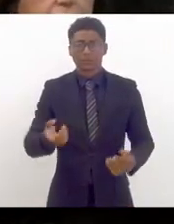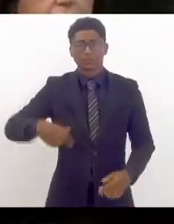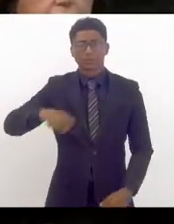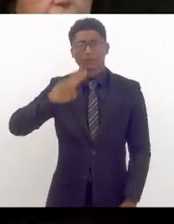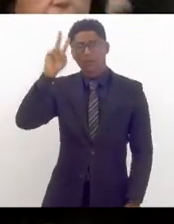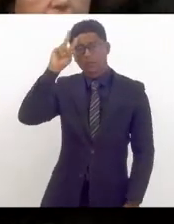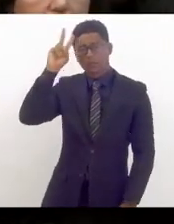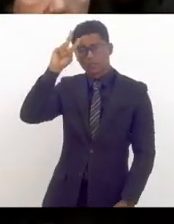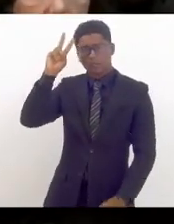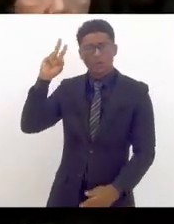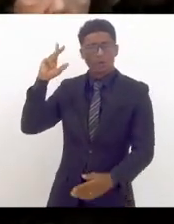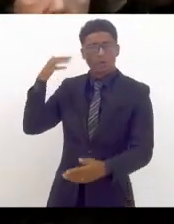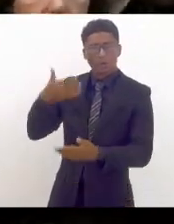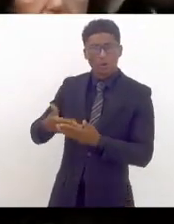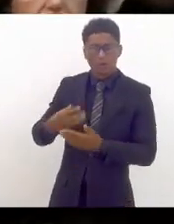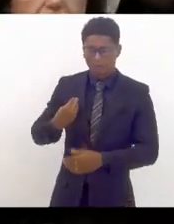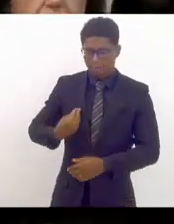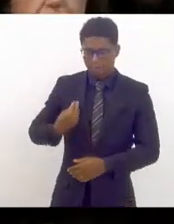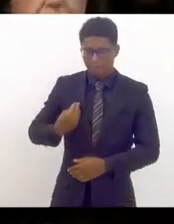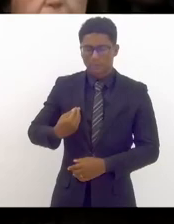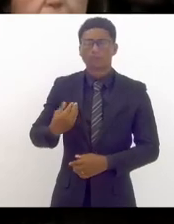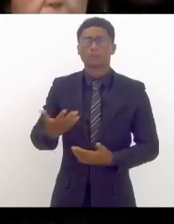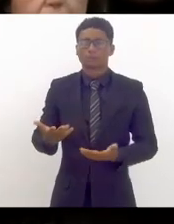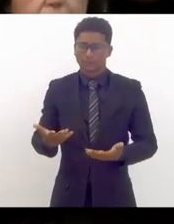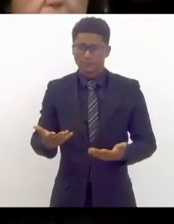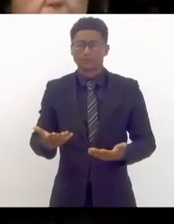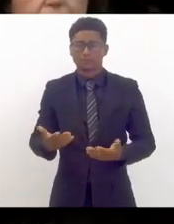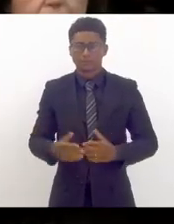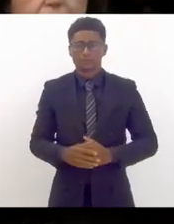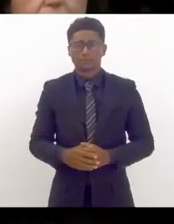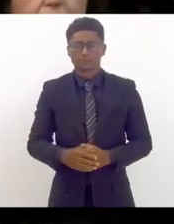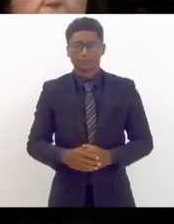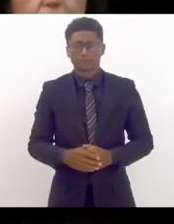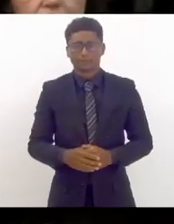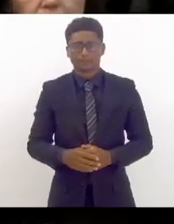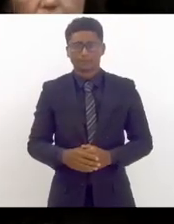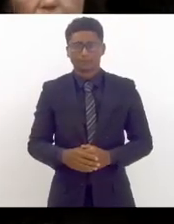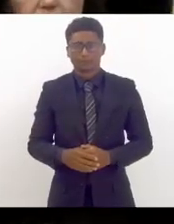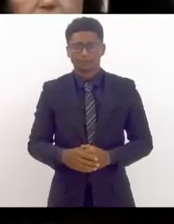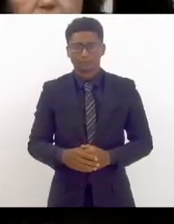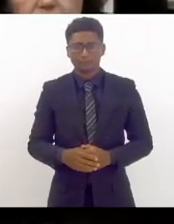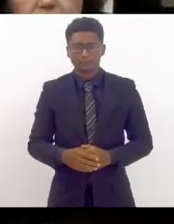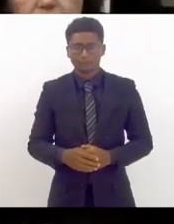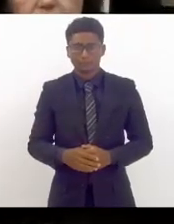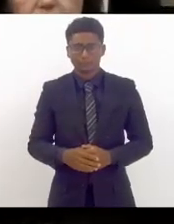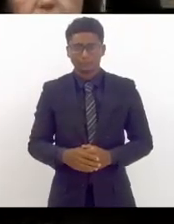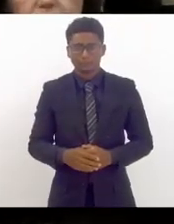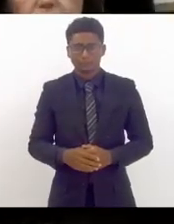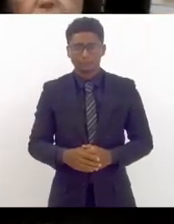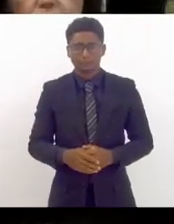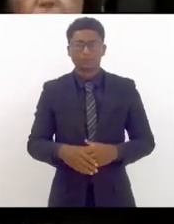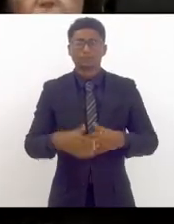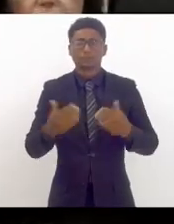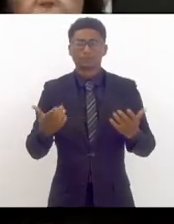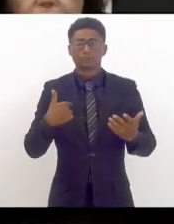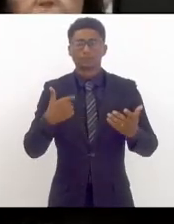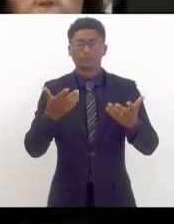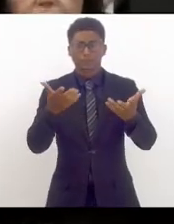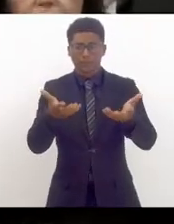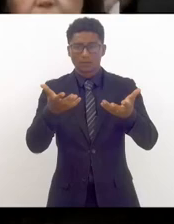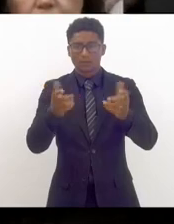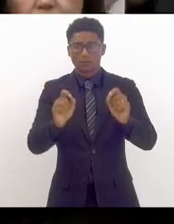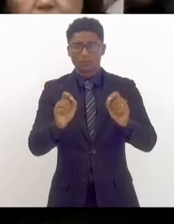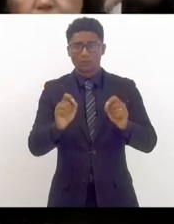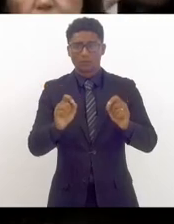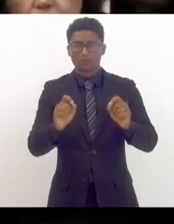própria existência enquanto parlamento. Eu quero, para não me alongar, ouviremos logo